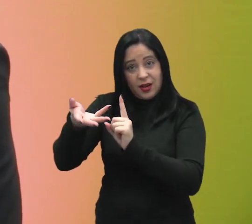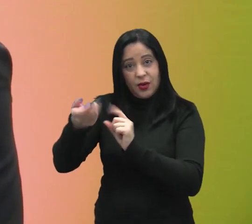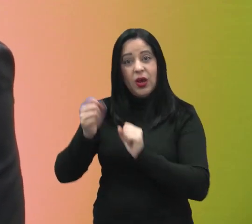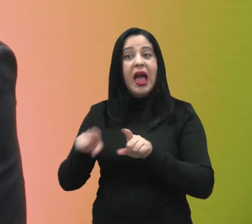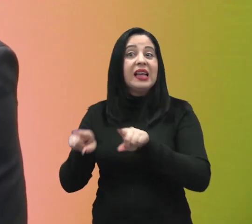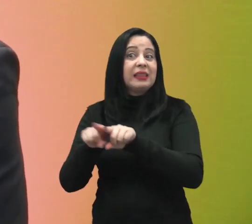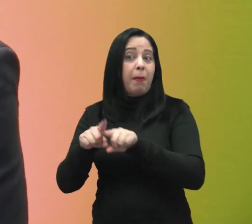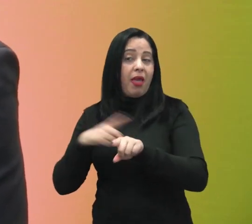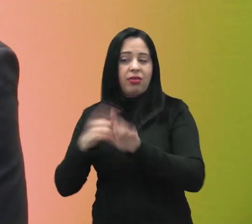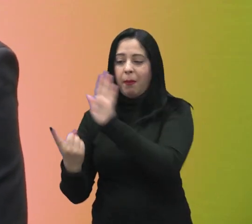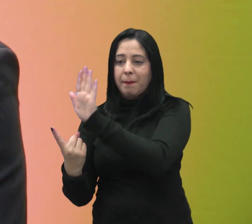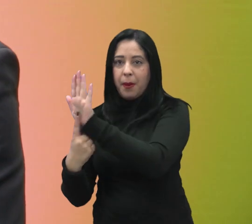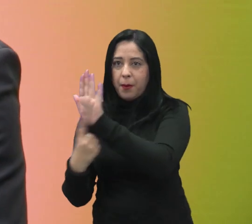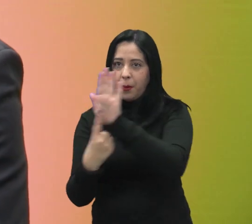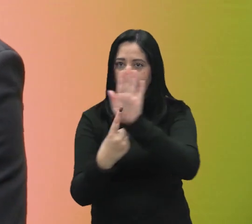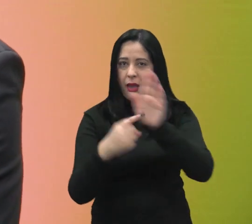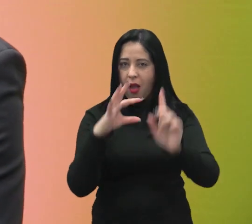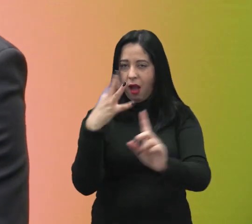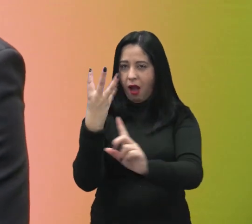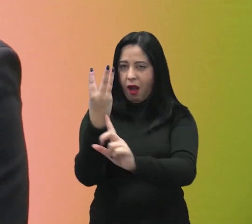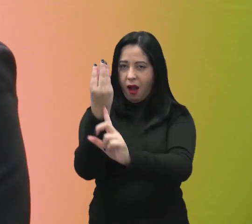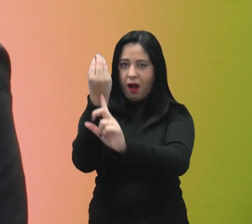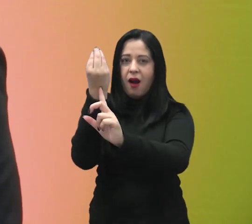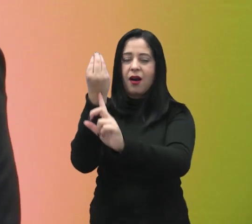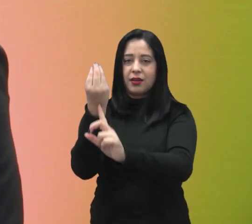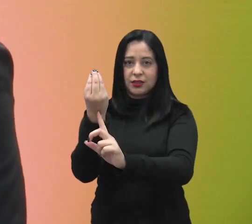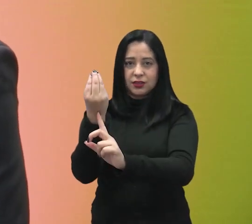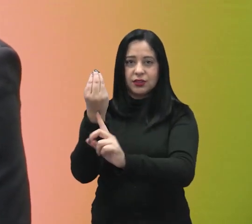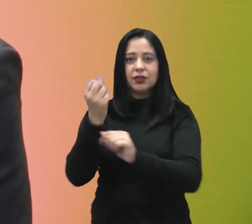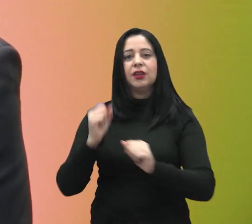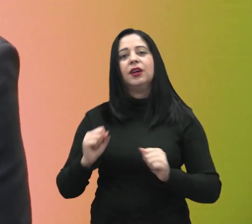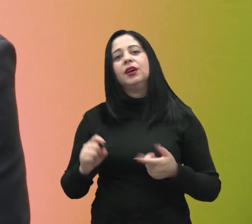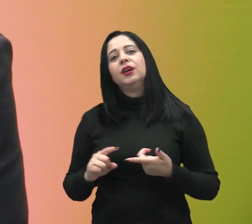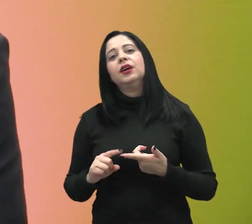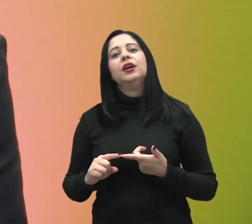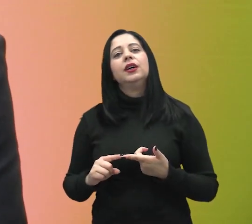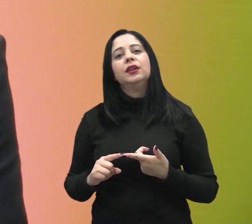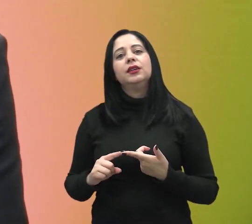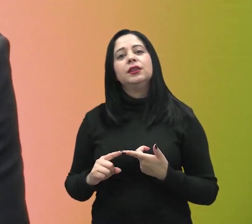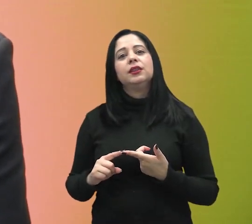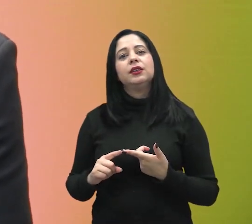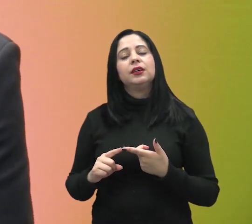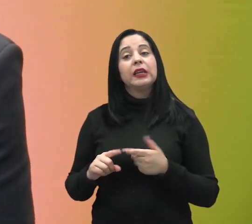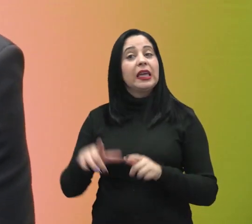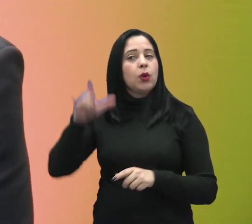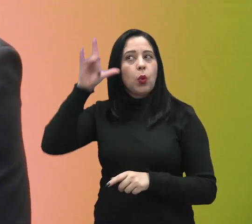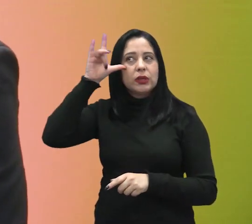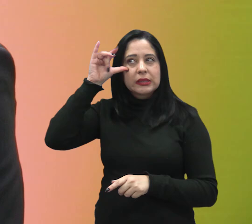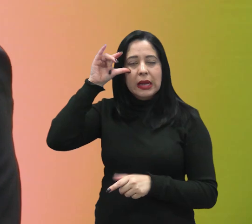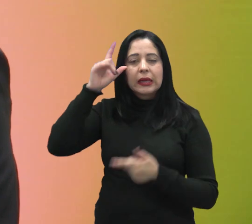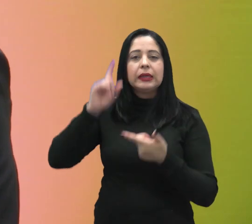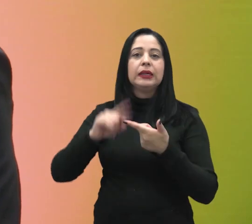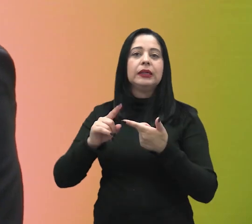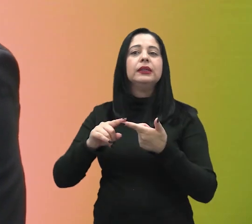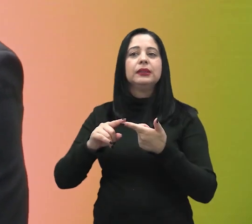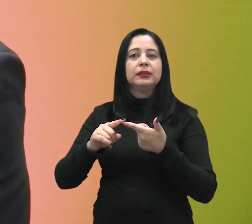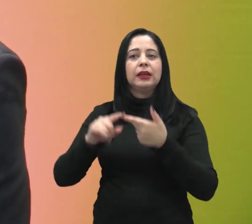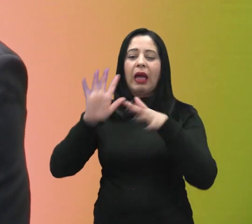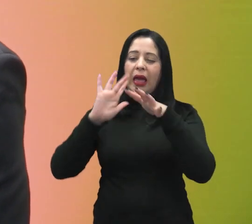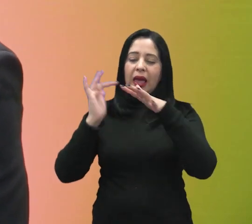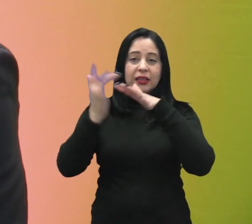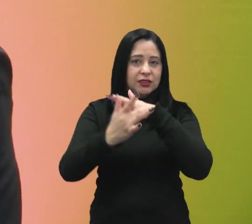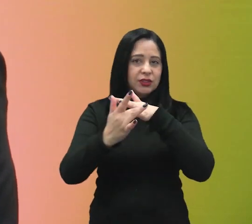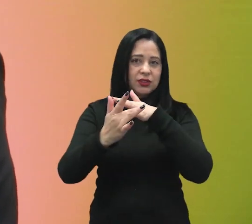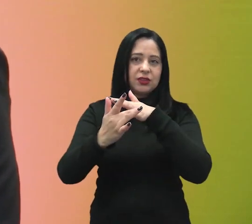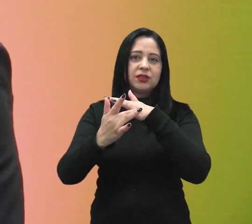exposição de artes, nós faremos um trabalho em conjunto com eles. E eu acho que o Instagram, a mídia